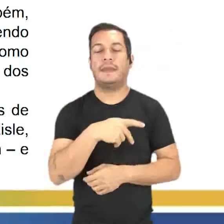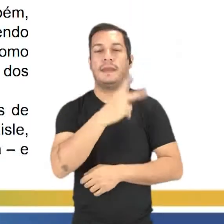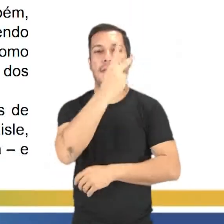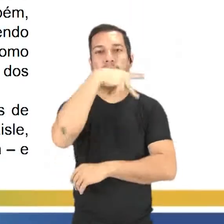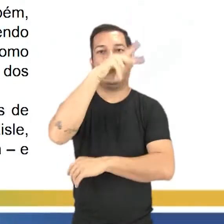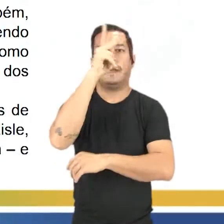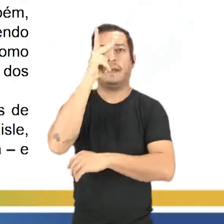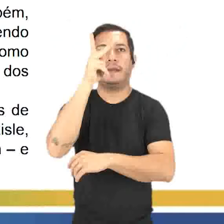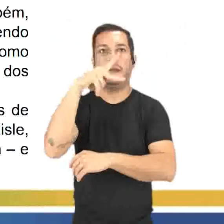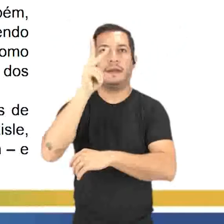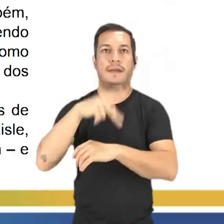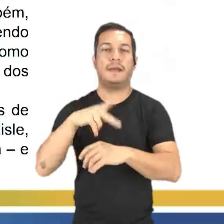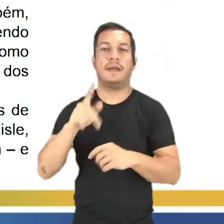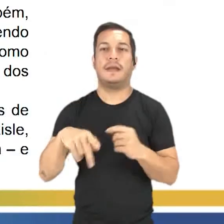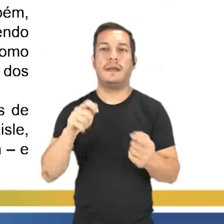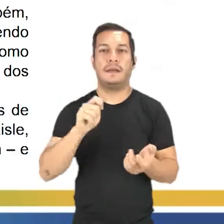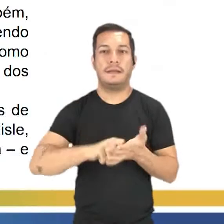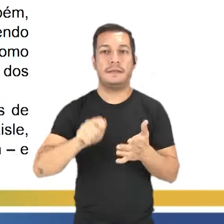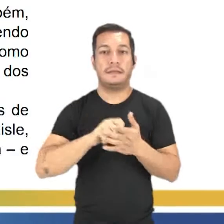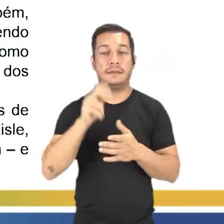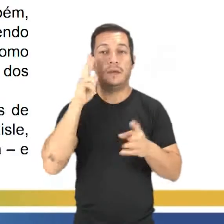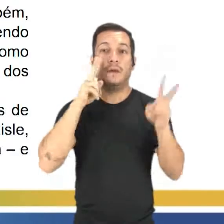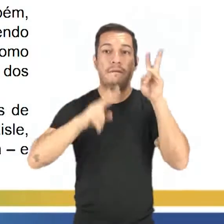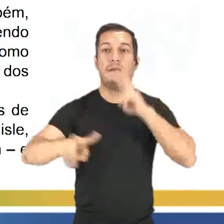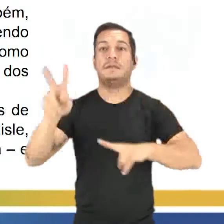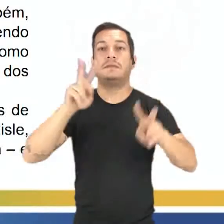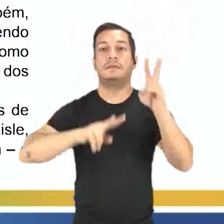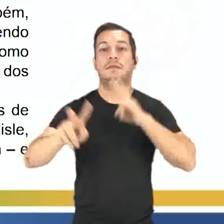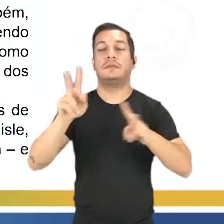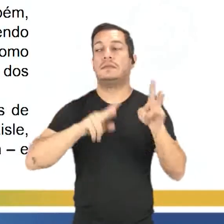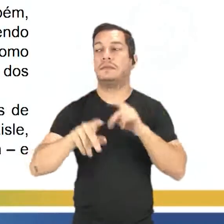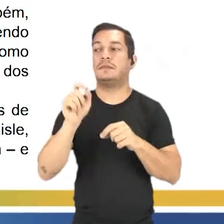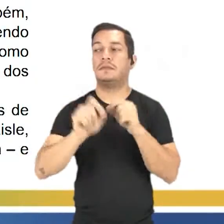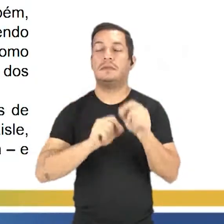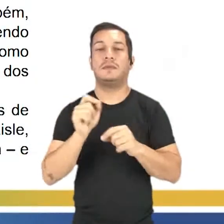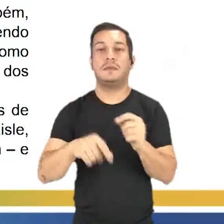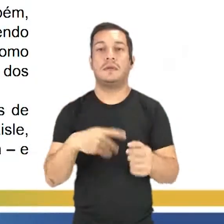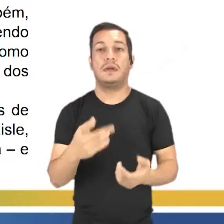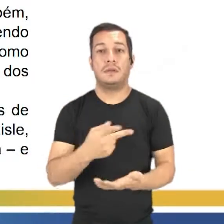descrição visual, que era o maior apego